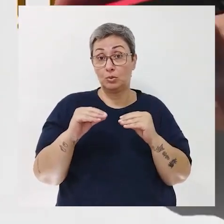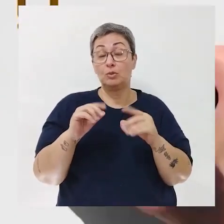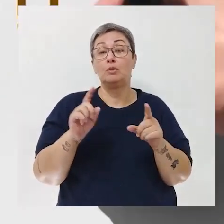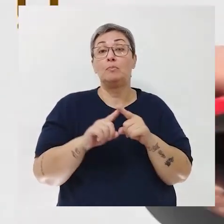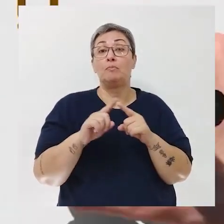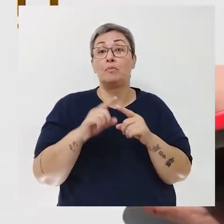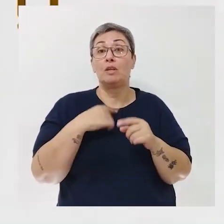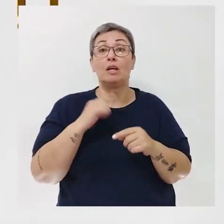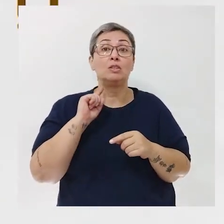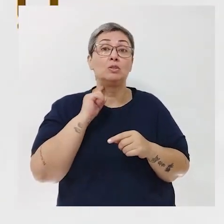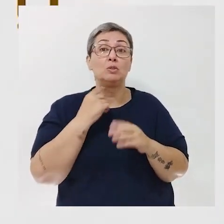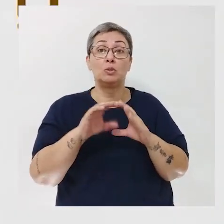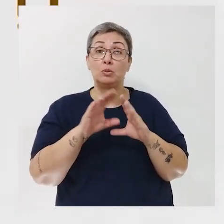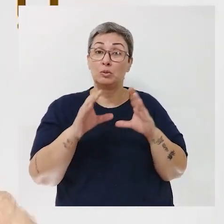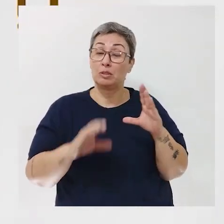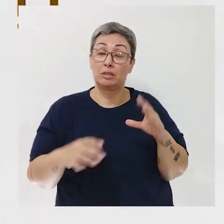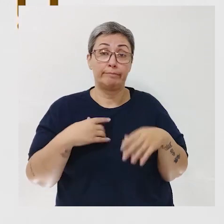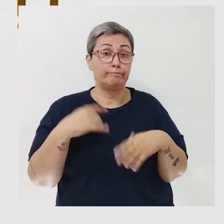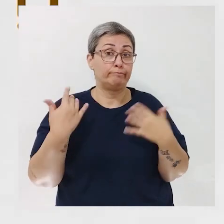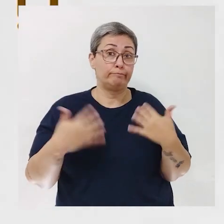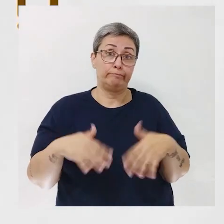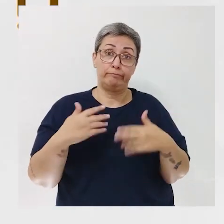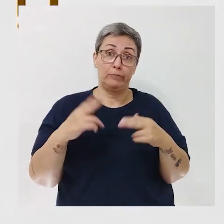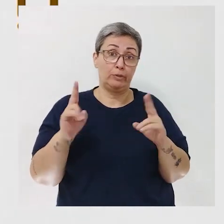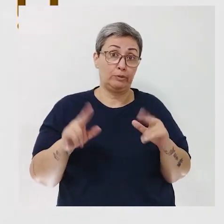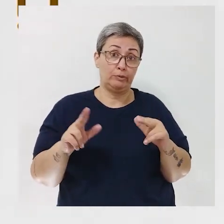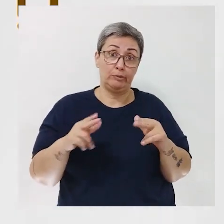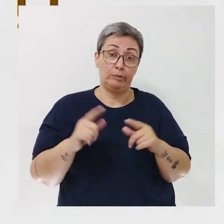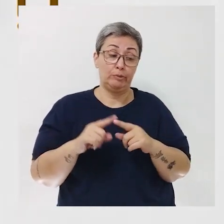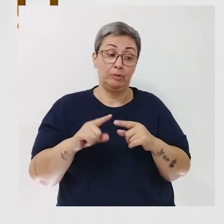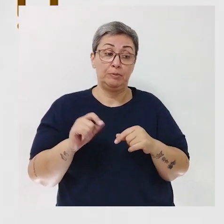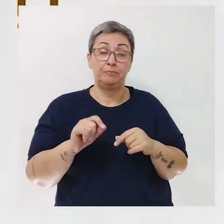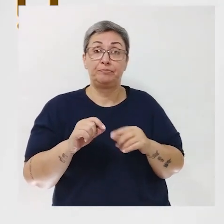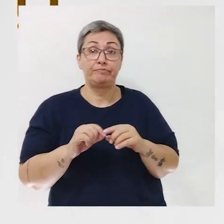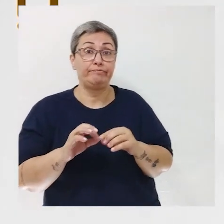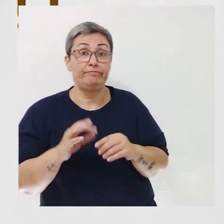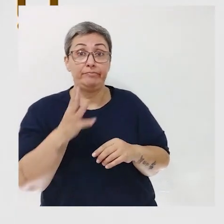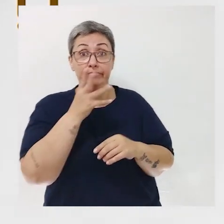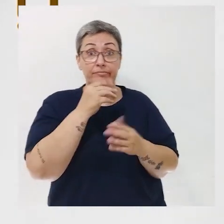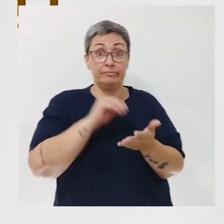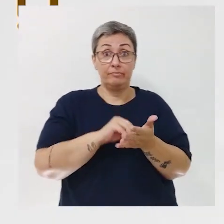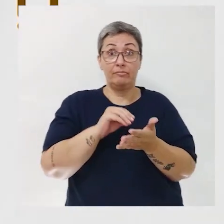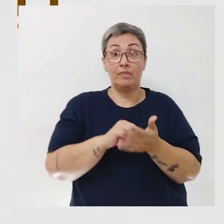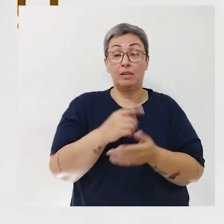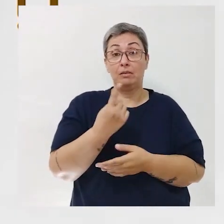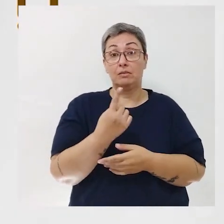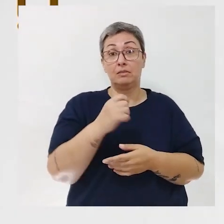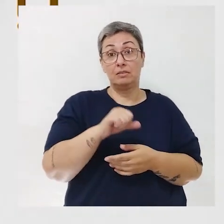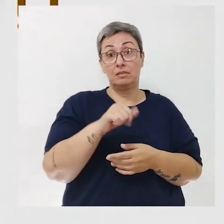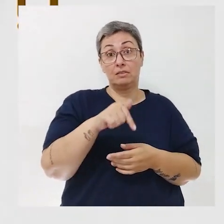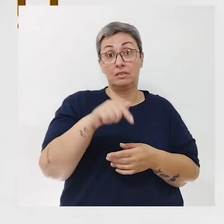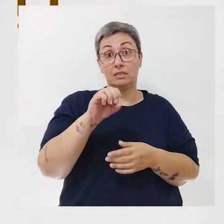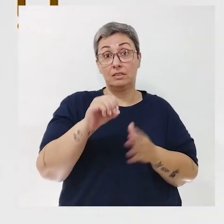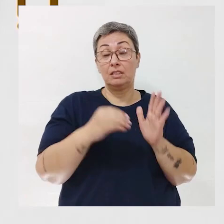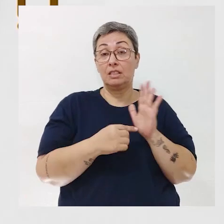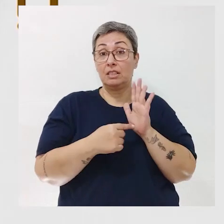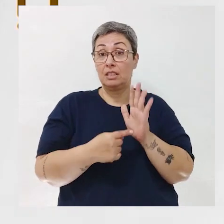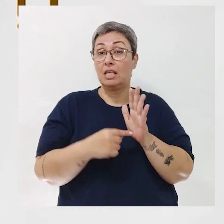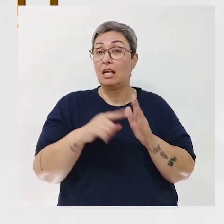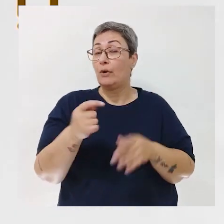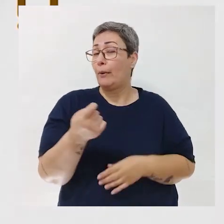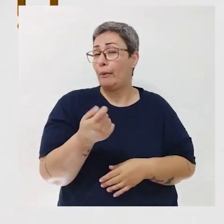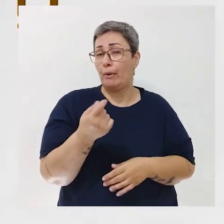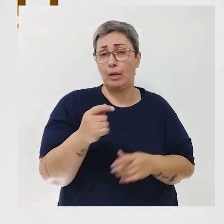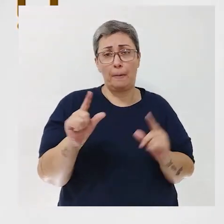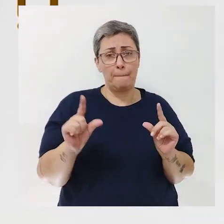o esgoto ainda hoje está longe de se universalizar. O mapa de 1970 mostra que a cobertura